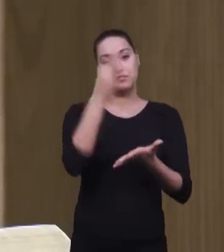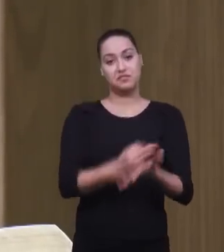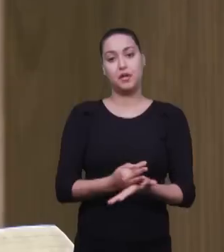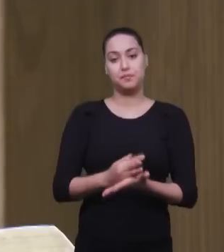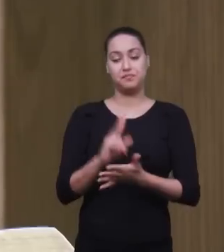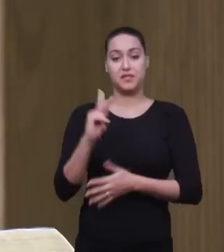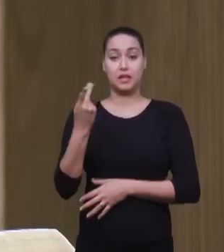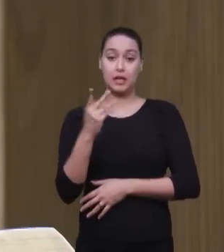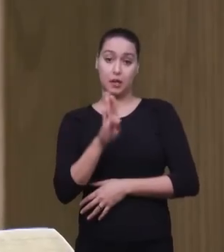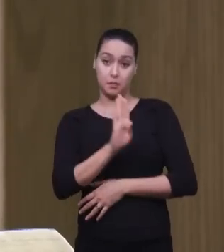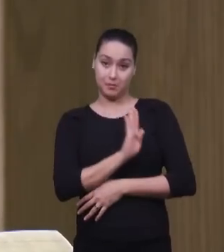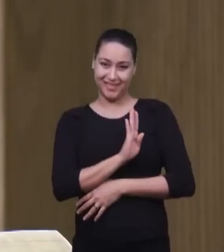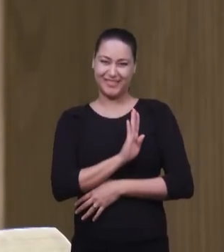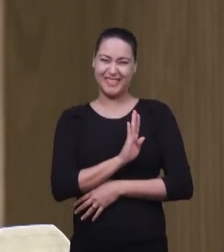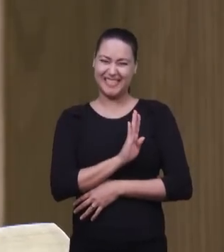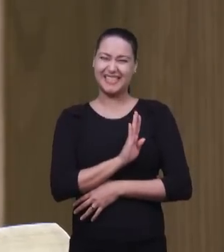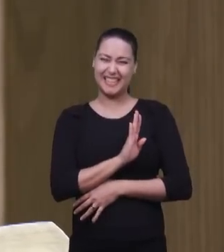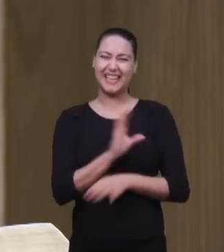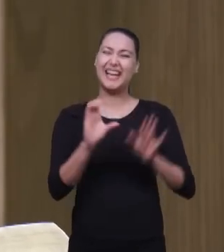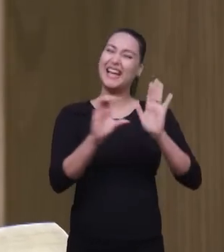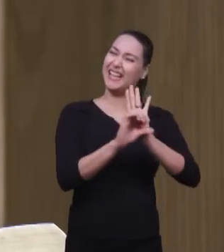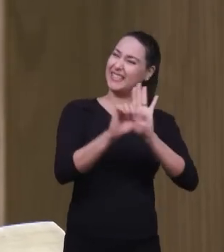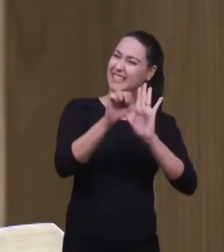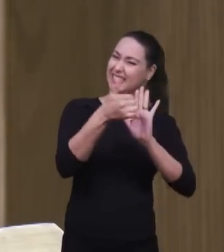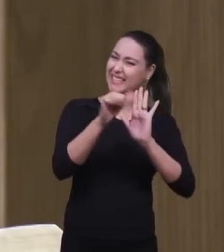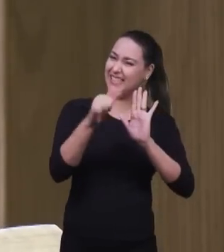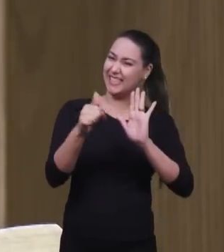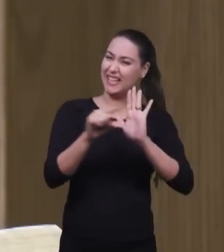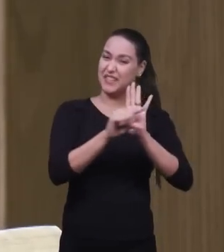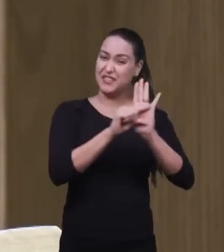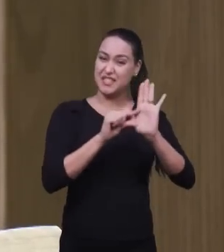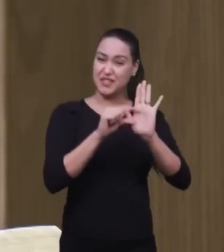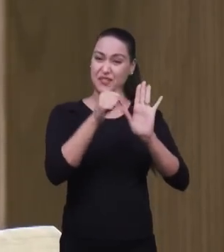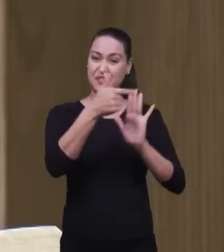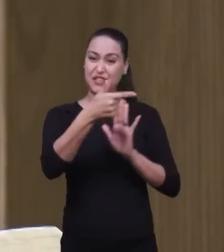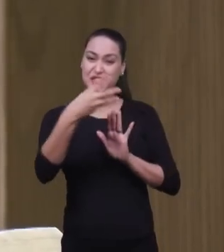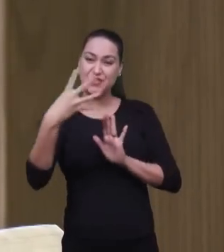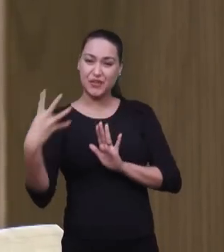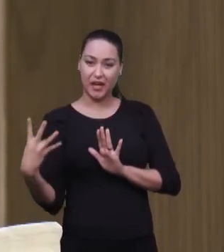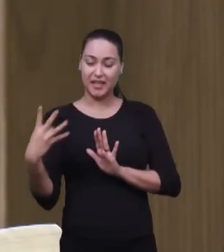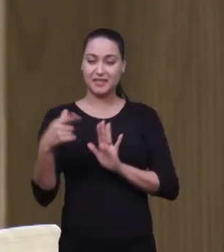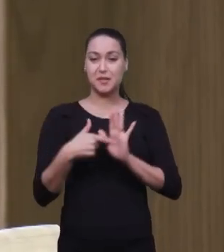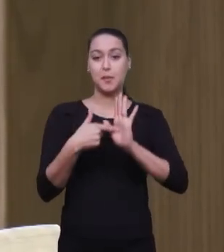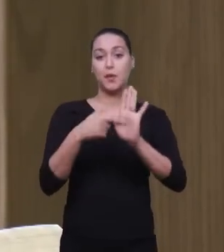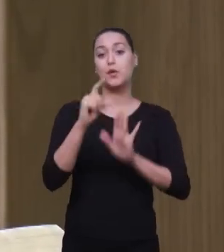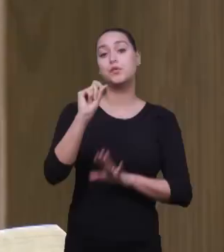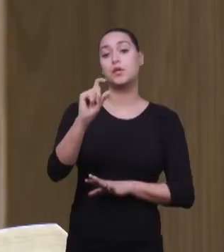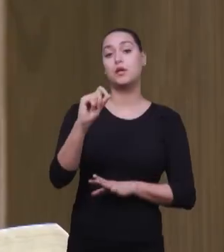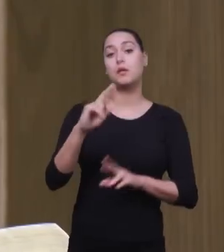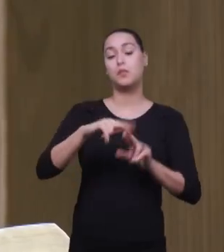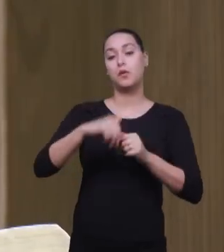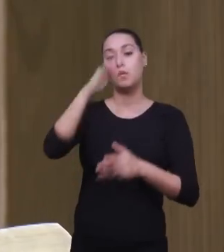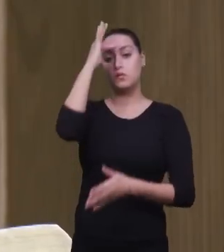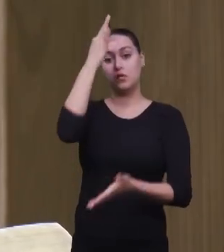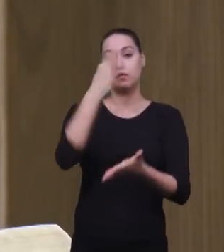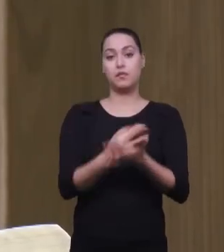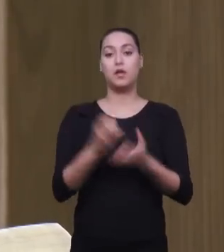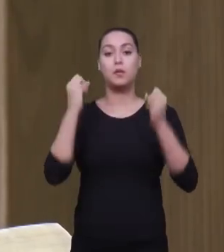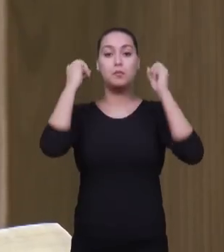fé, que está em Hebreus, evidente, né? Capítulo 11, versículo 24, diz assim: pela